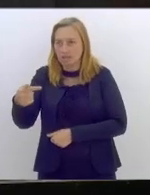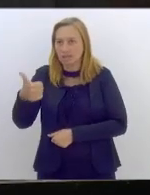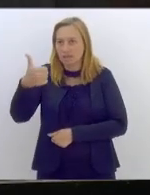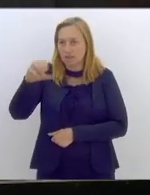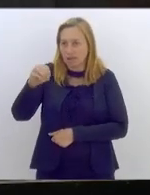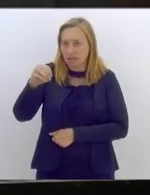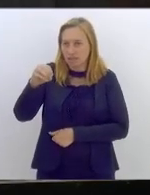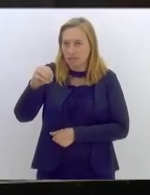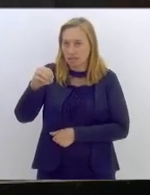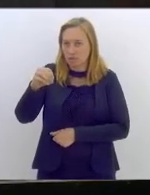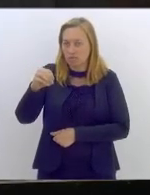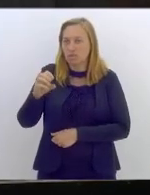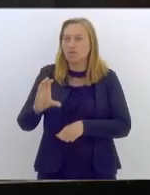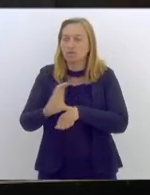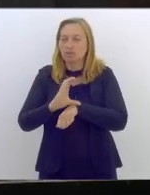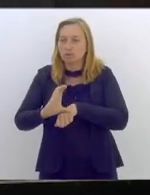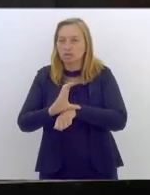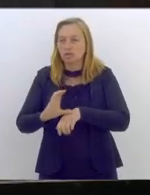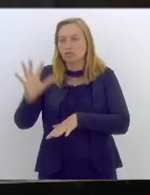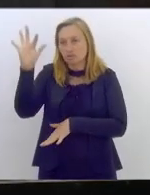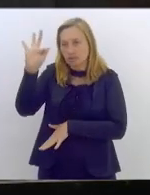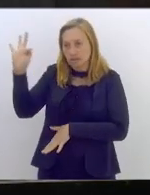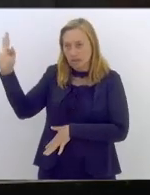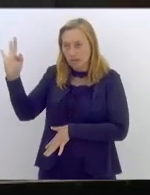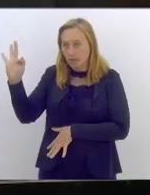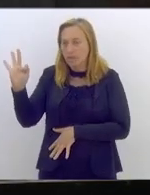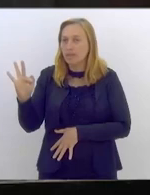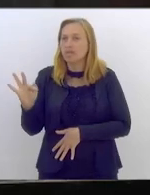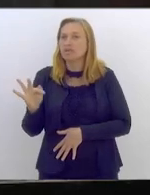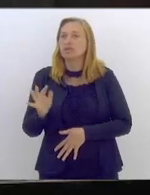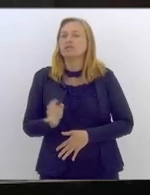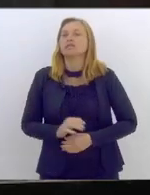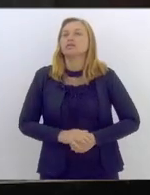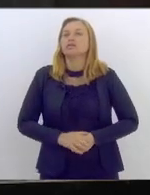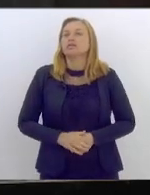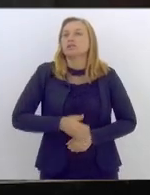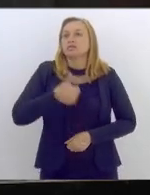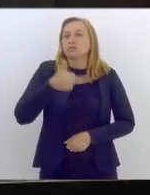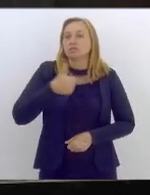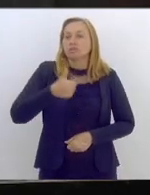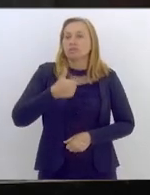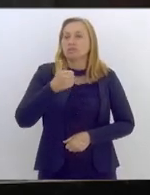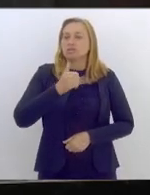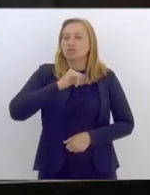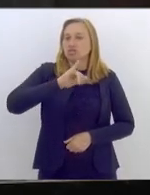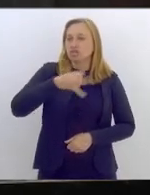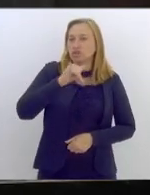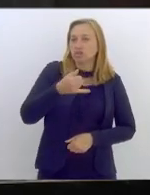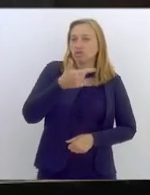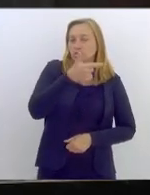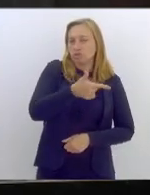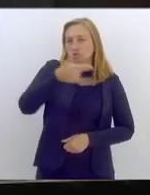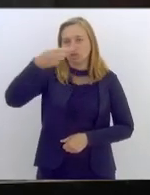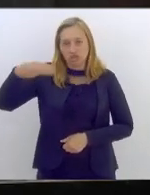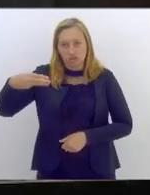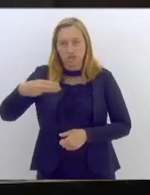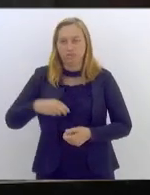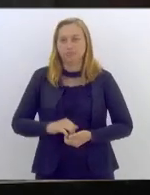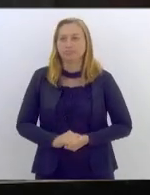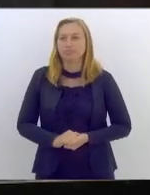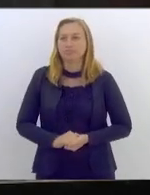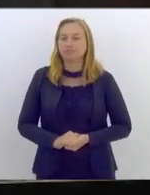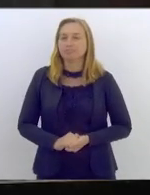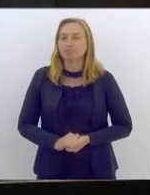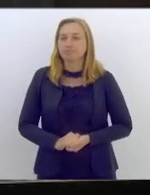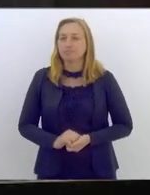37.10 da Constituição Federal, a contar de 1º de janeiro de 2023. E